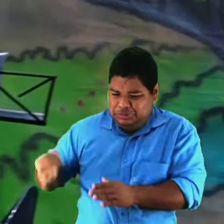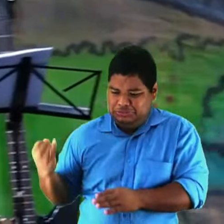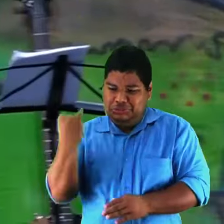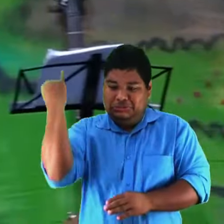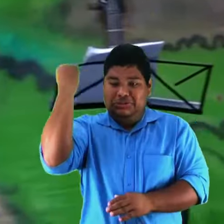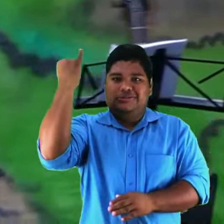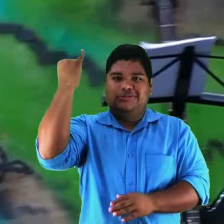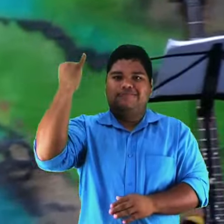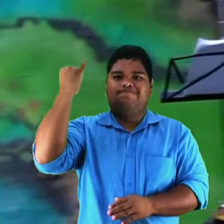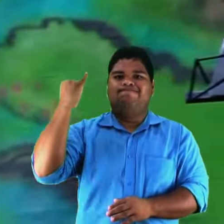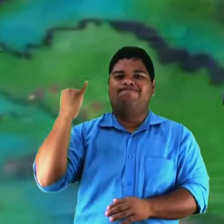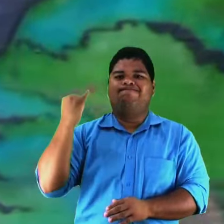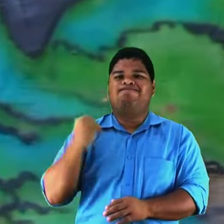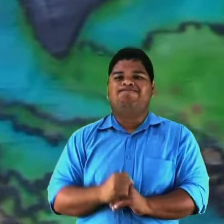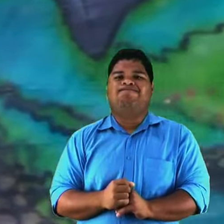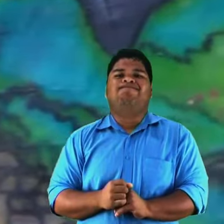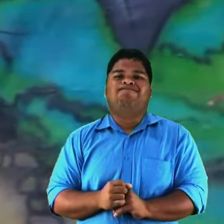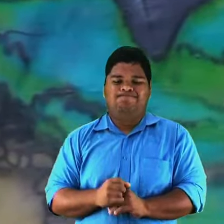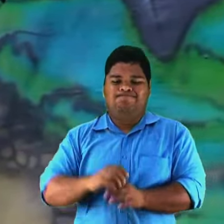Nós deixamos de lado.